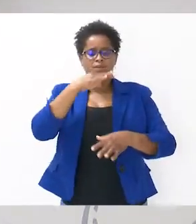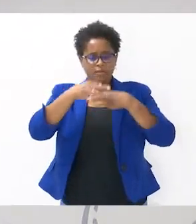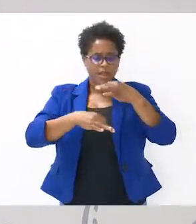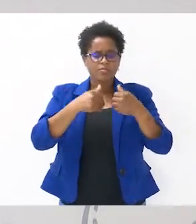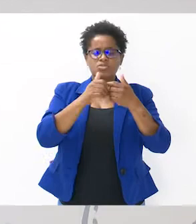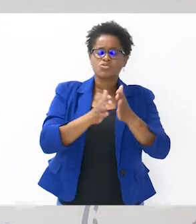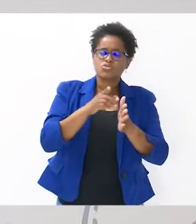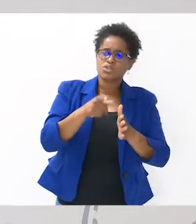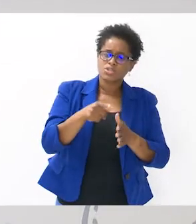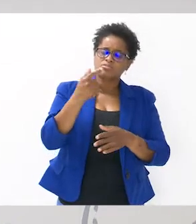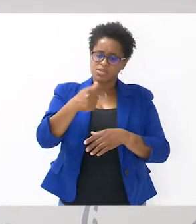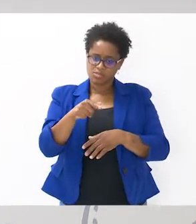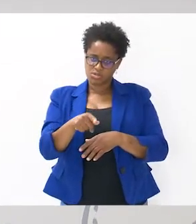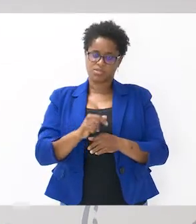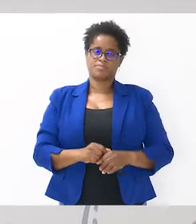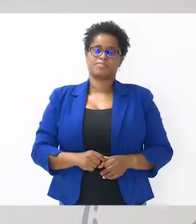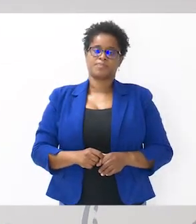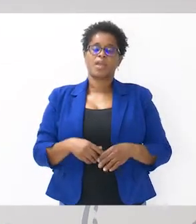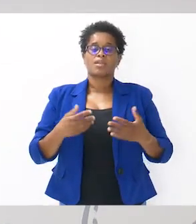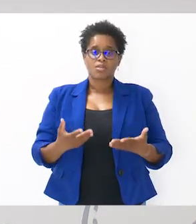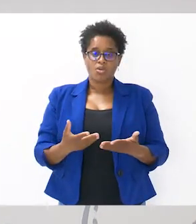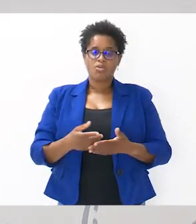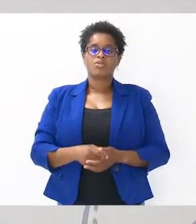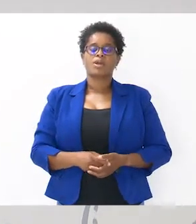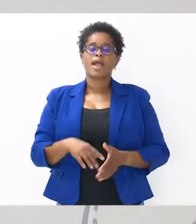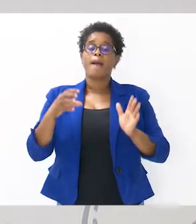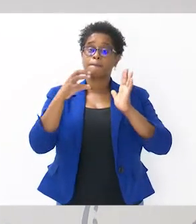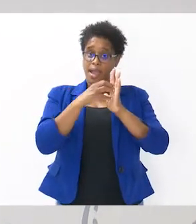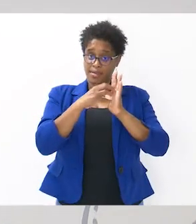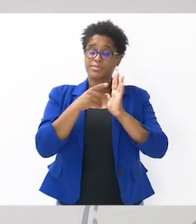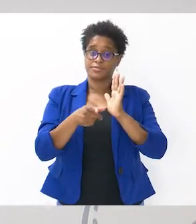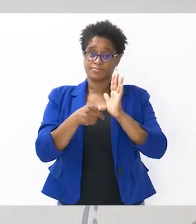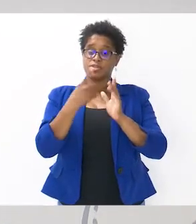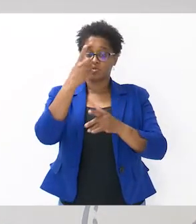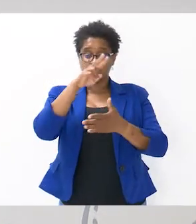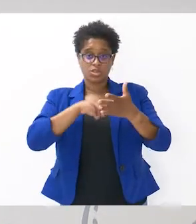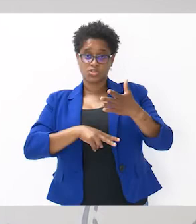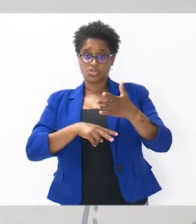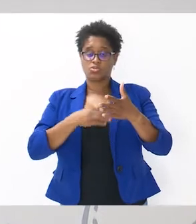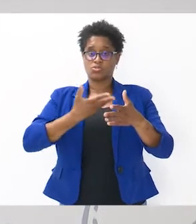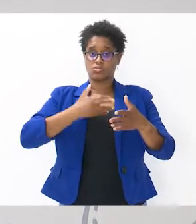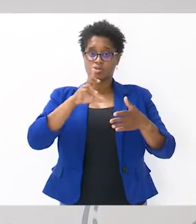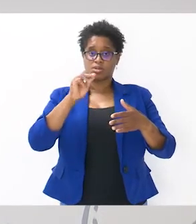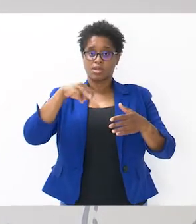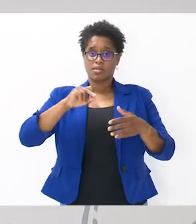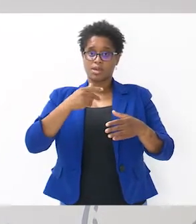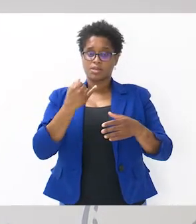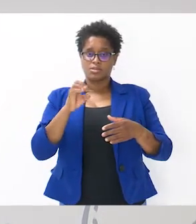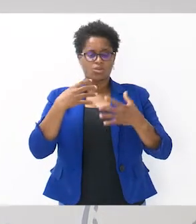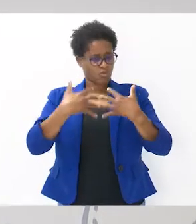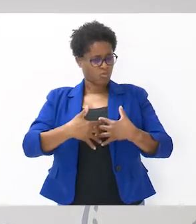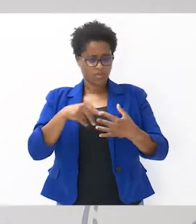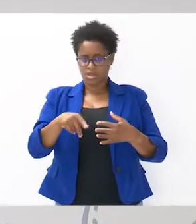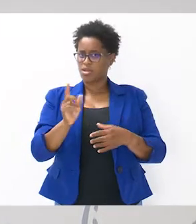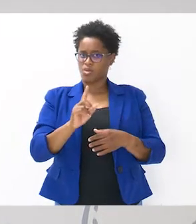de tudo isto que nós temos aqui. Então, são as marcas de um texto dramático. Não há dúvidas